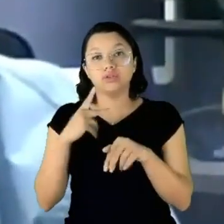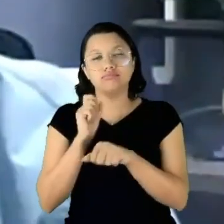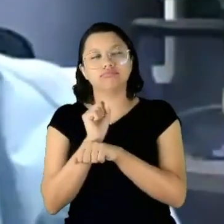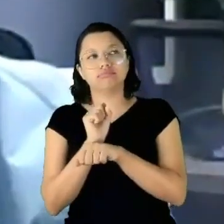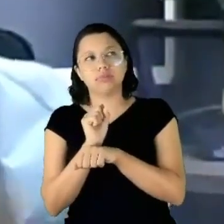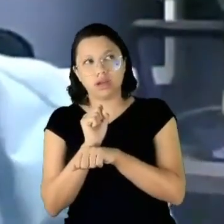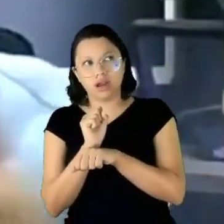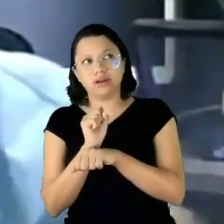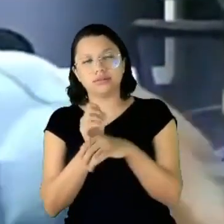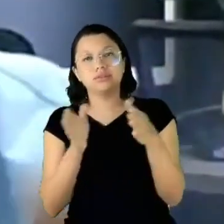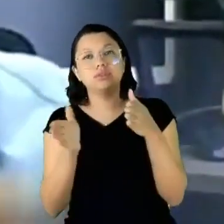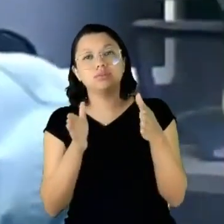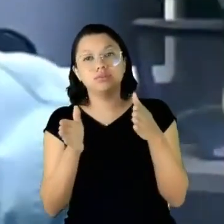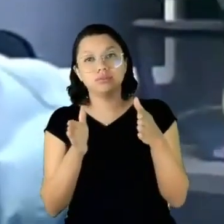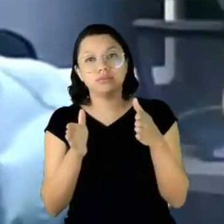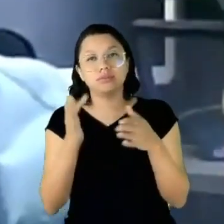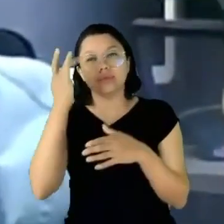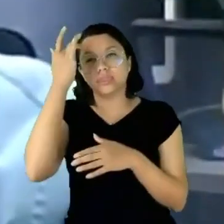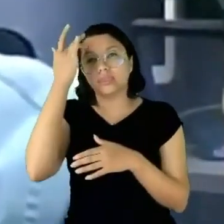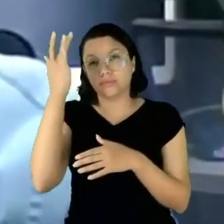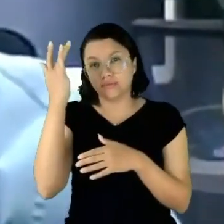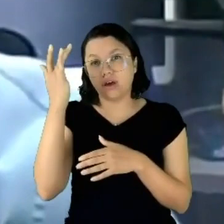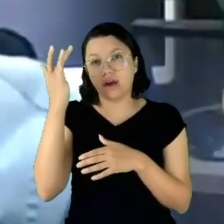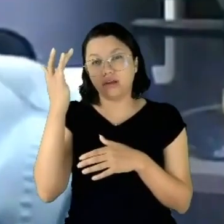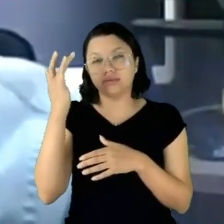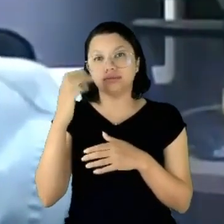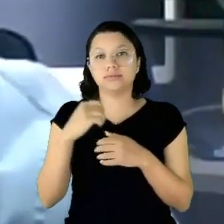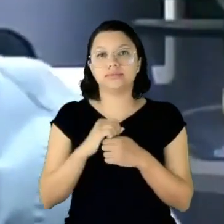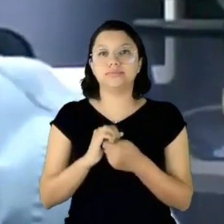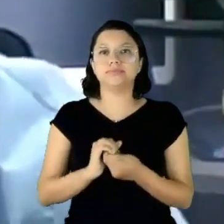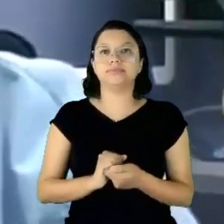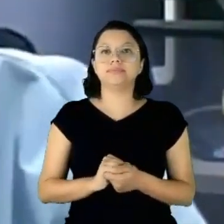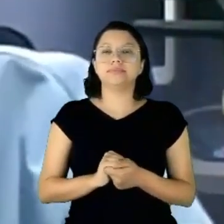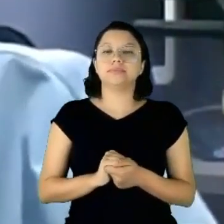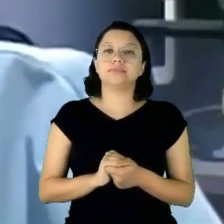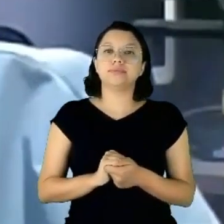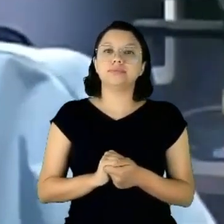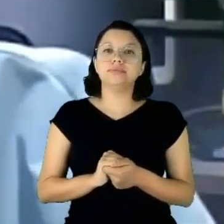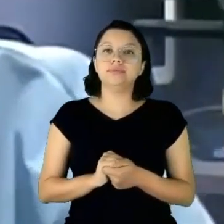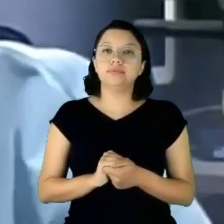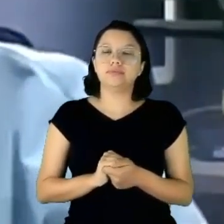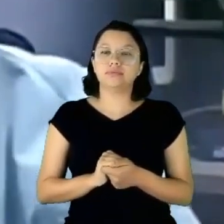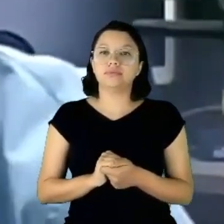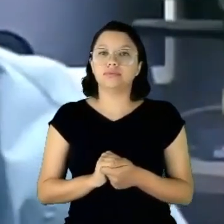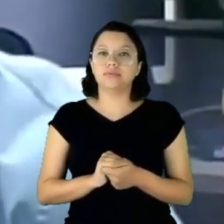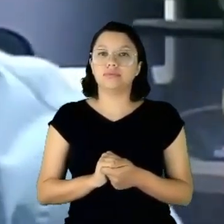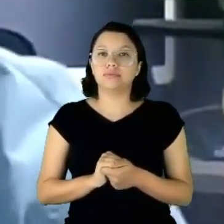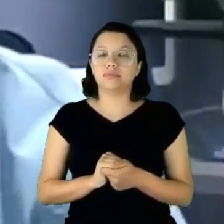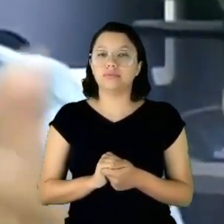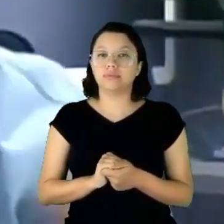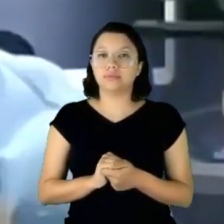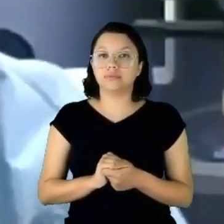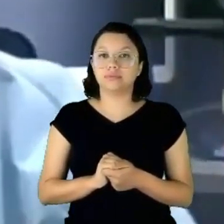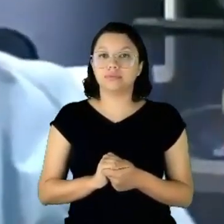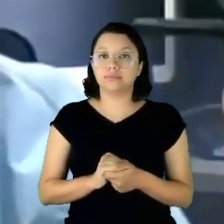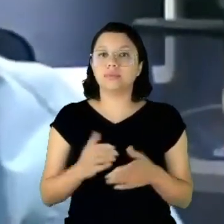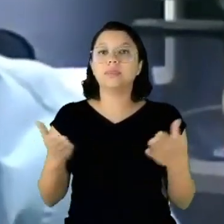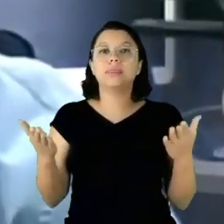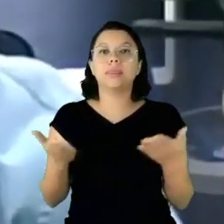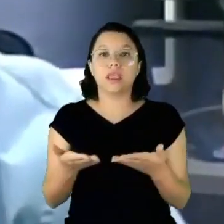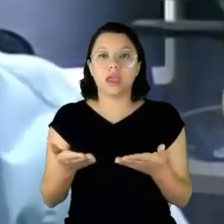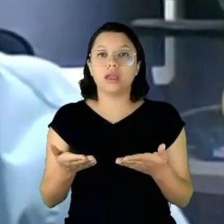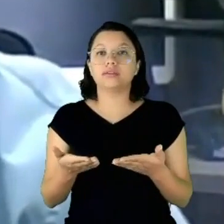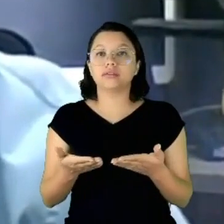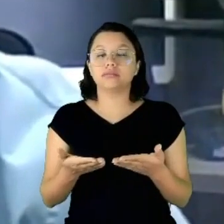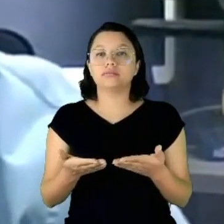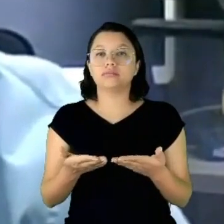naquele momento fica mais fácil no calor dos fatos fazer essa impugnação, essa tiraça do.